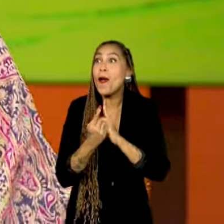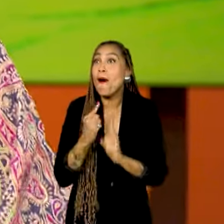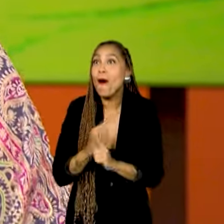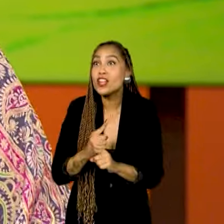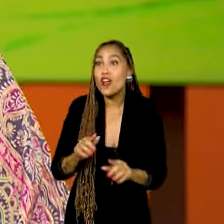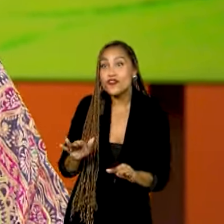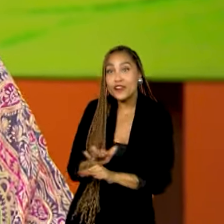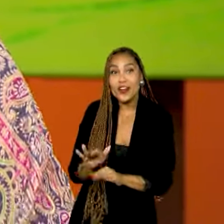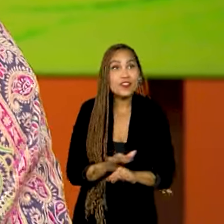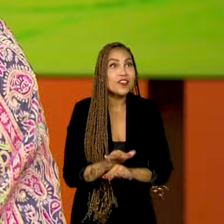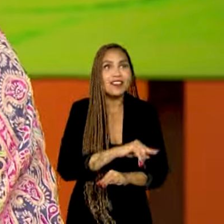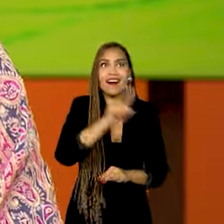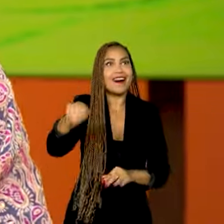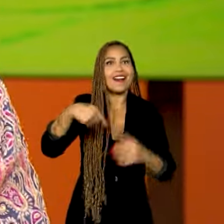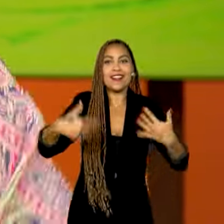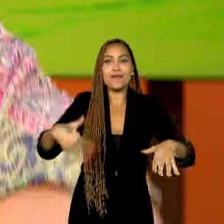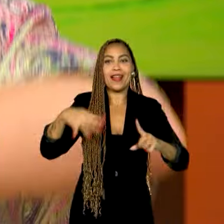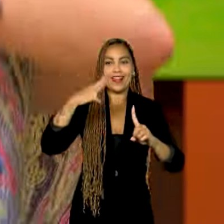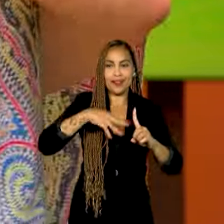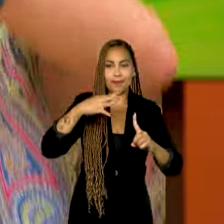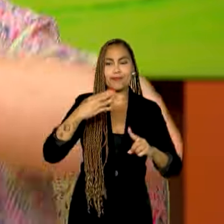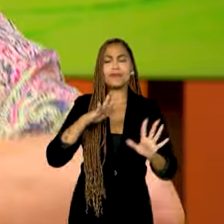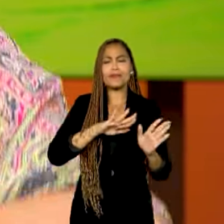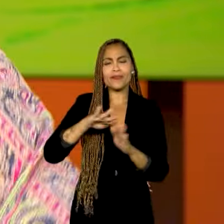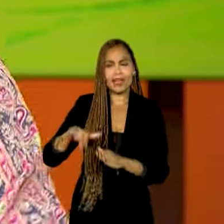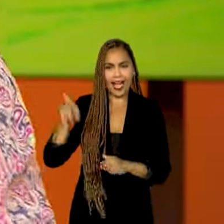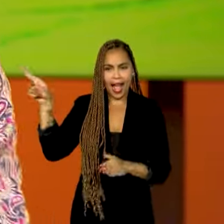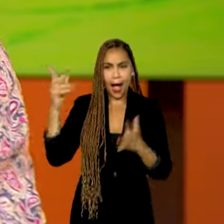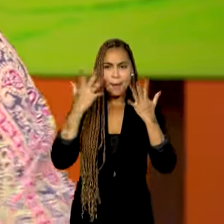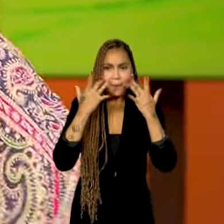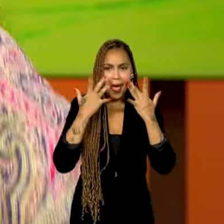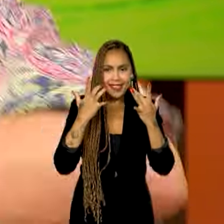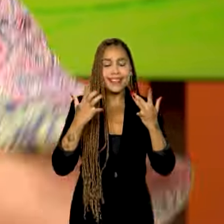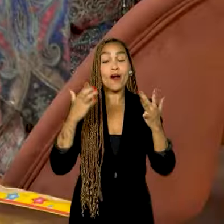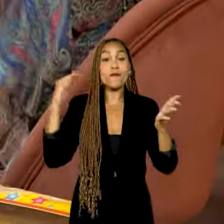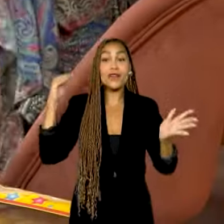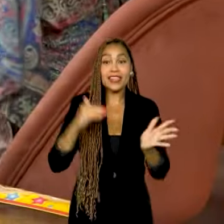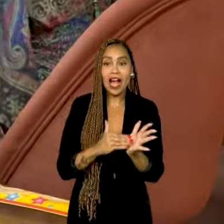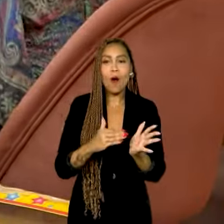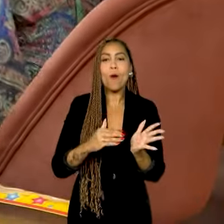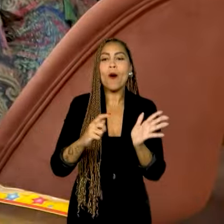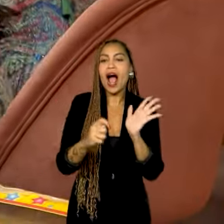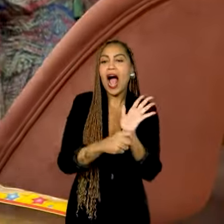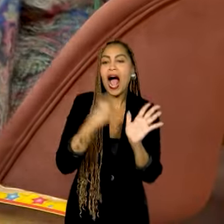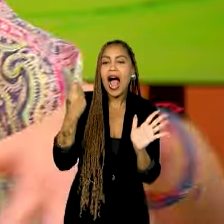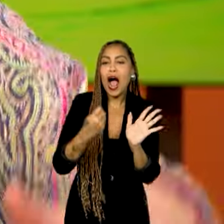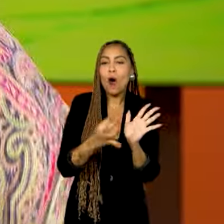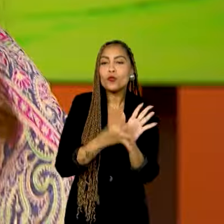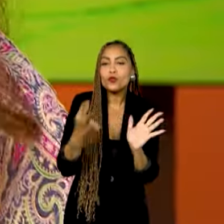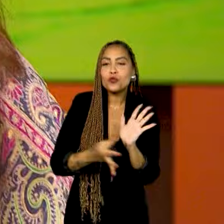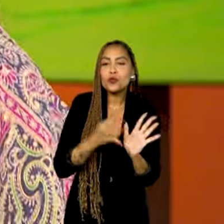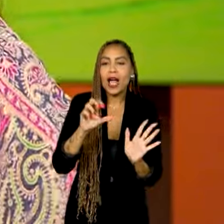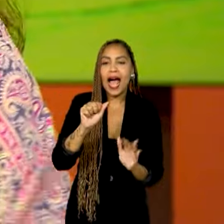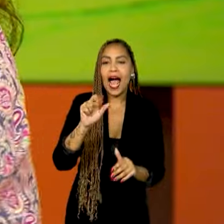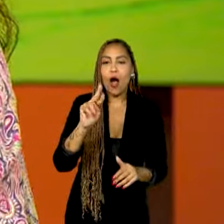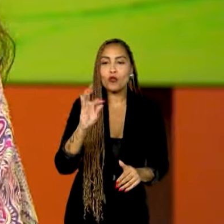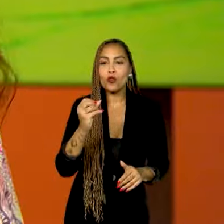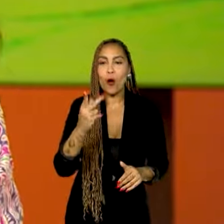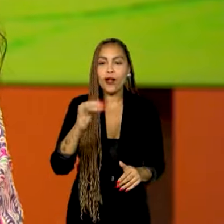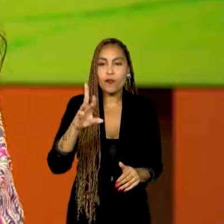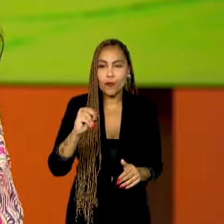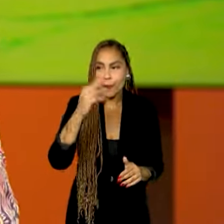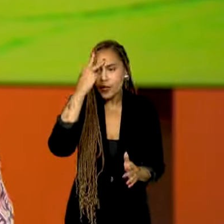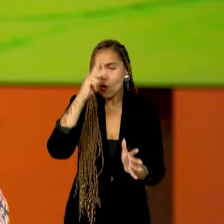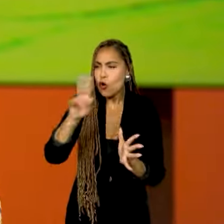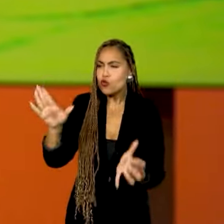estava, por exemplo, lá no final da peça, eu estava assinando, que levavam coisas para eu assinar de autógrafo. Ai, olha que eu juntei livros, olha, tem foto. Aí fiquei lá, e